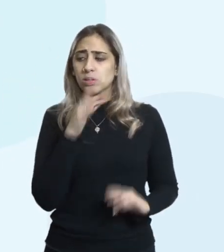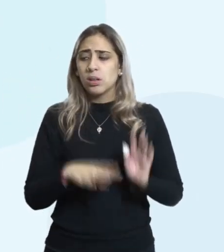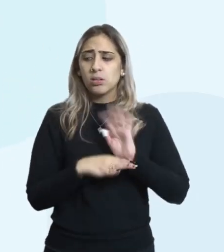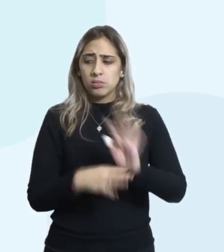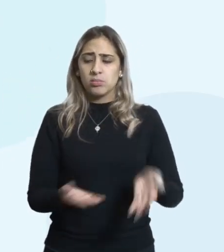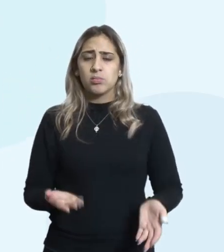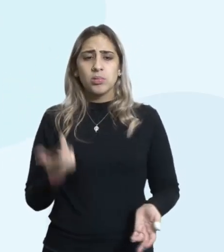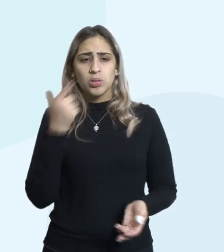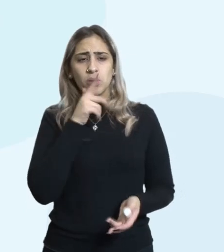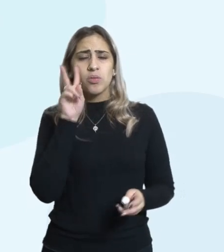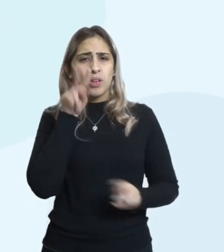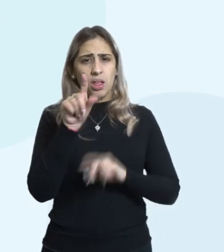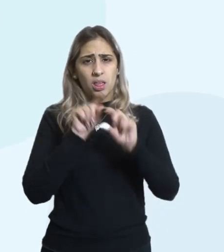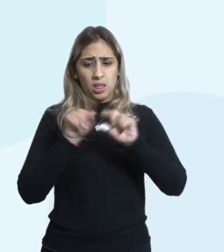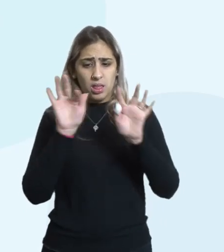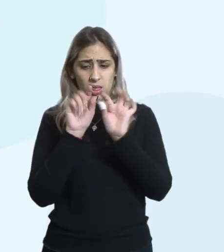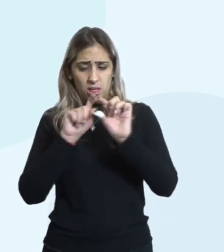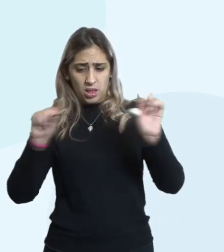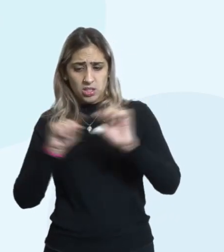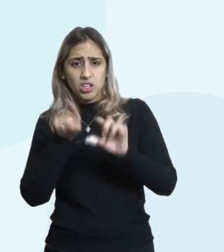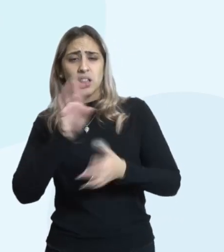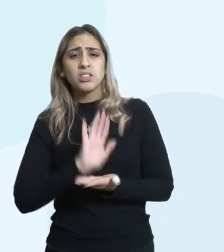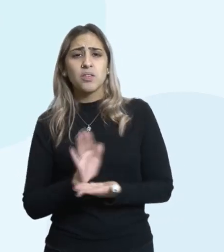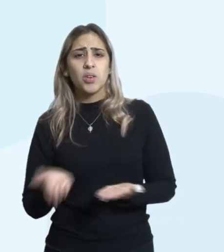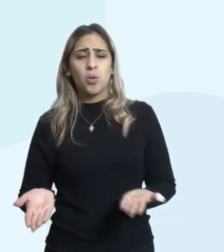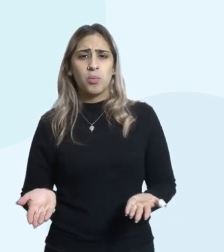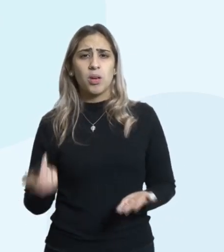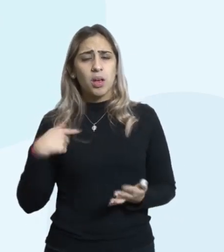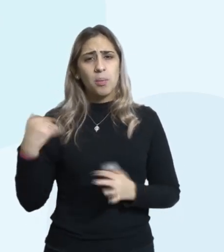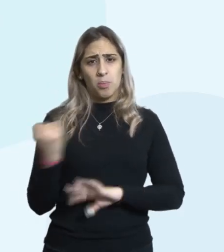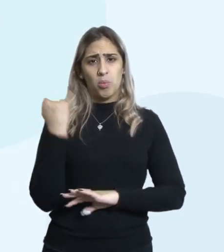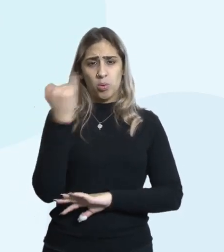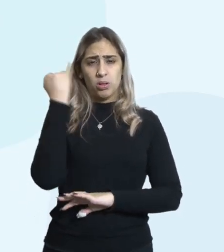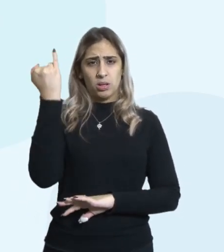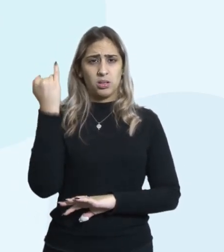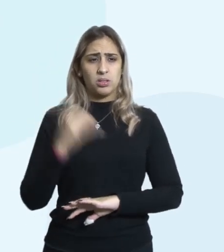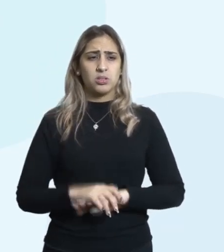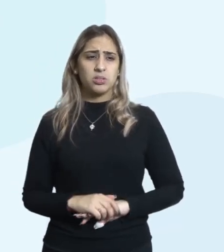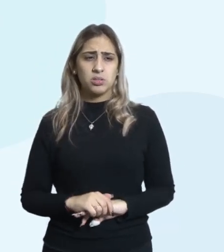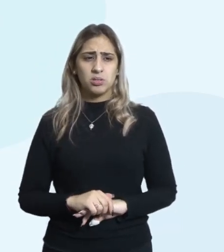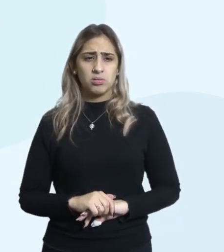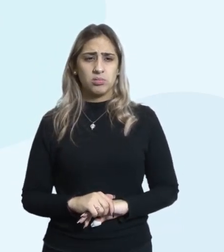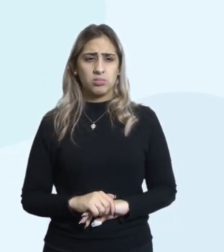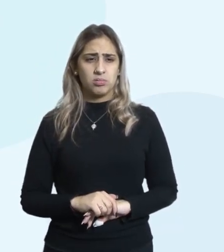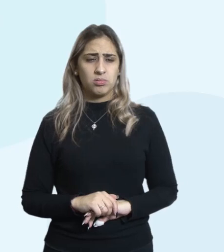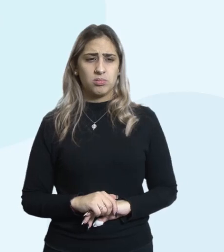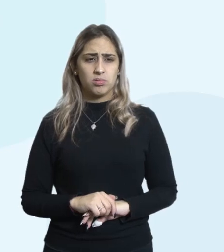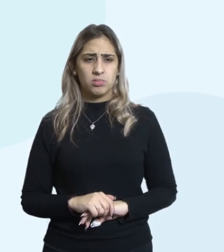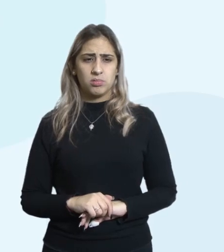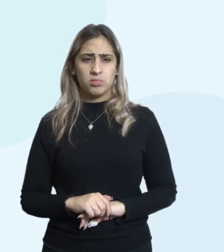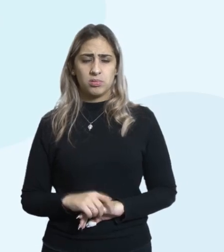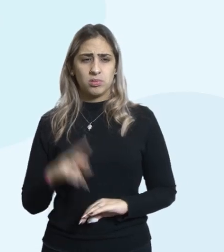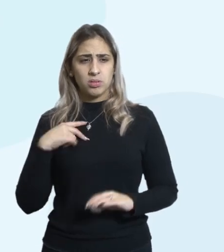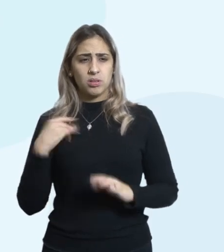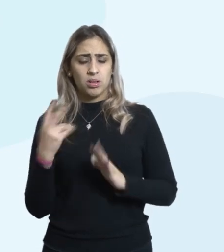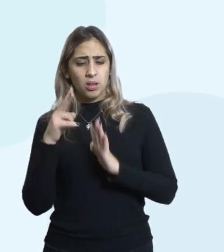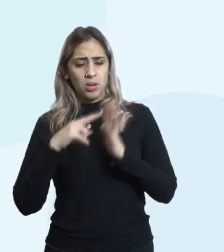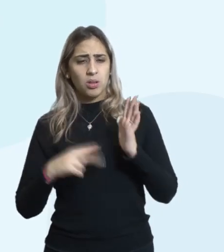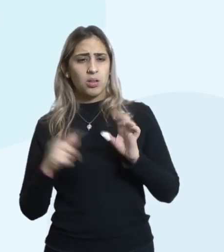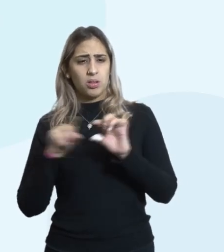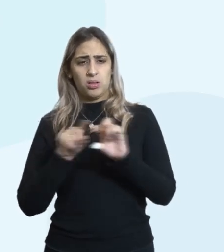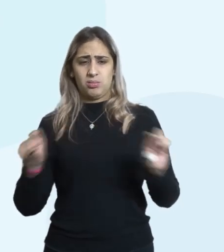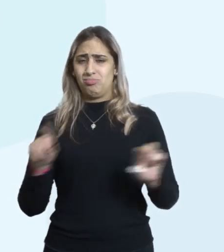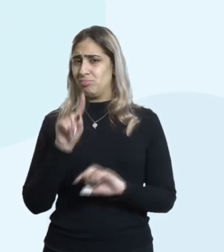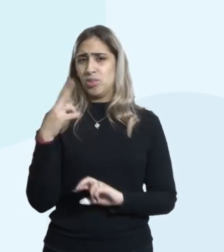ler a legenda desse filme? Então, é importante que tenha aí o auxílio de alguém que faça a leitura da legenda, se não tem um